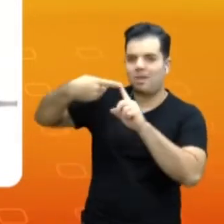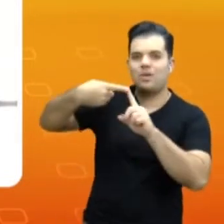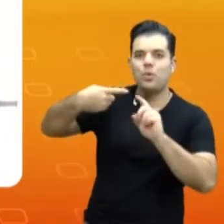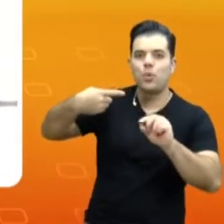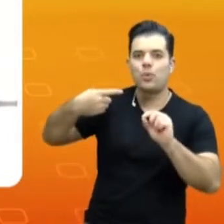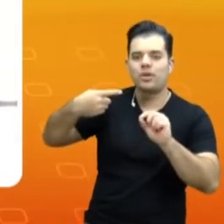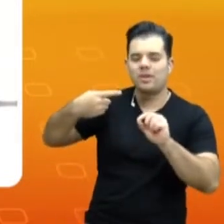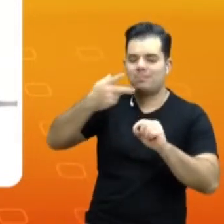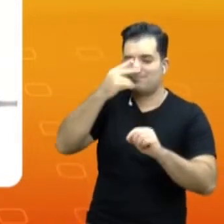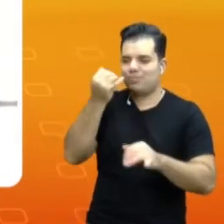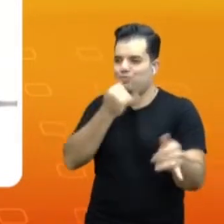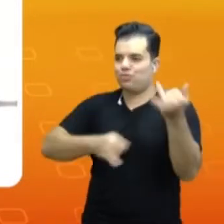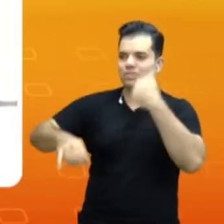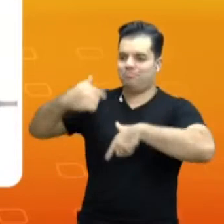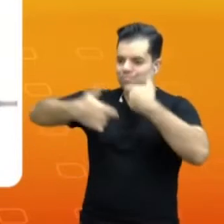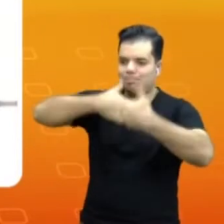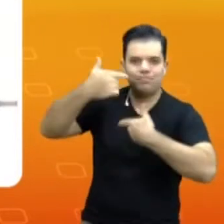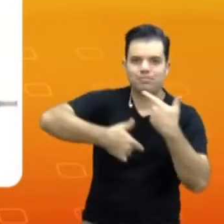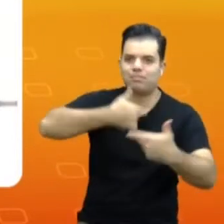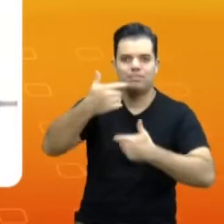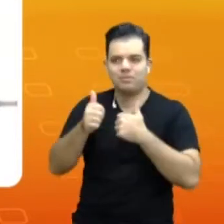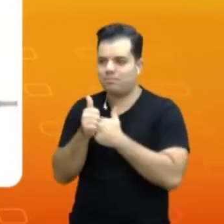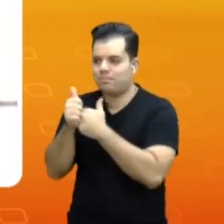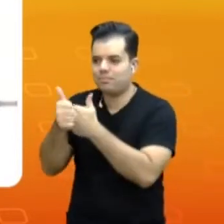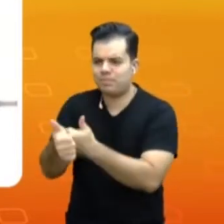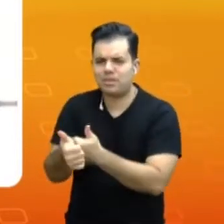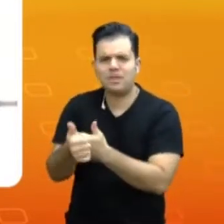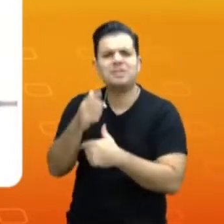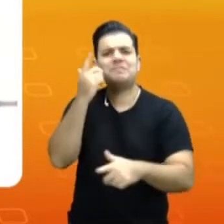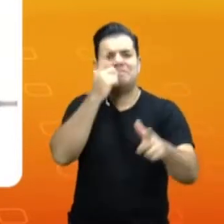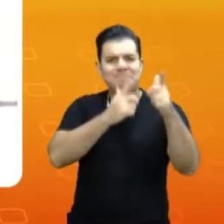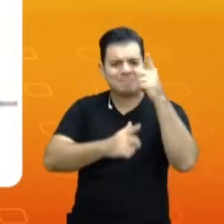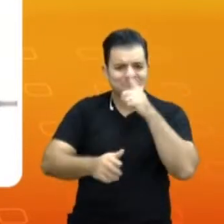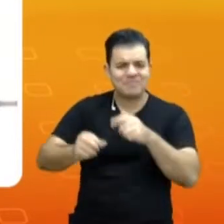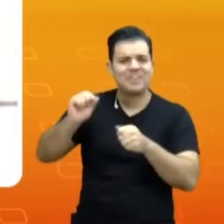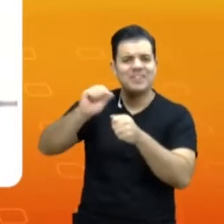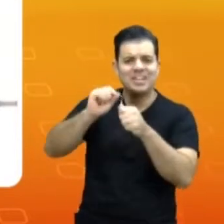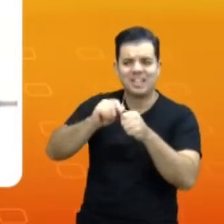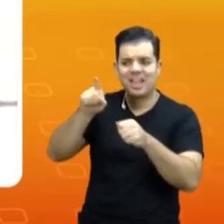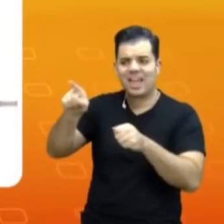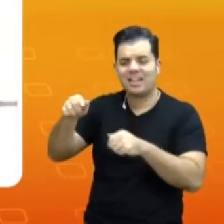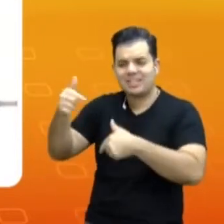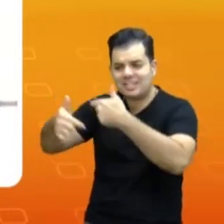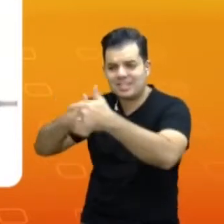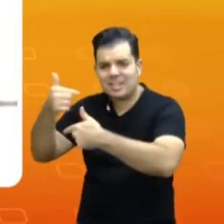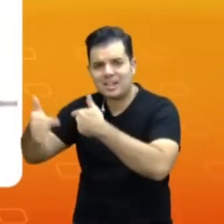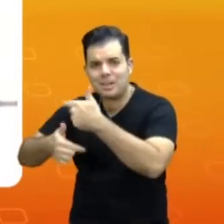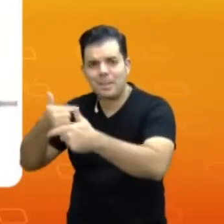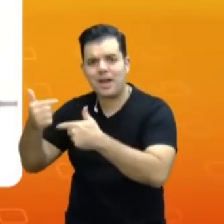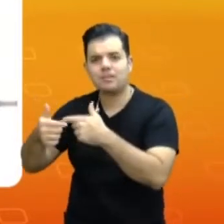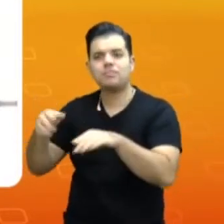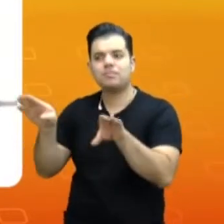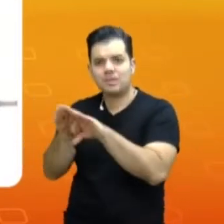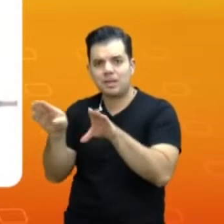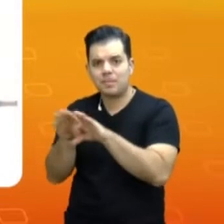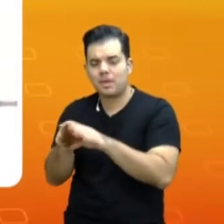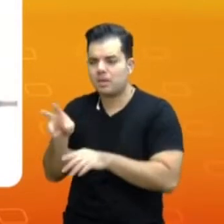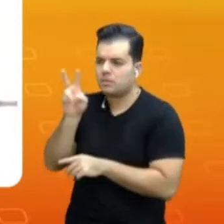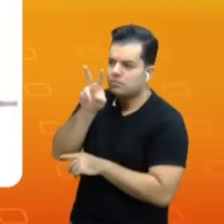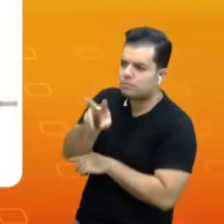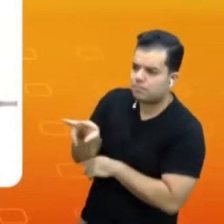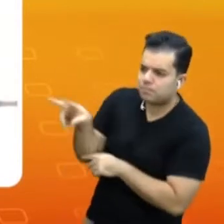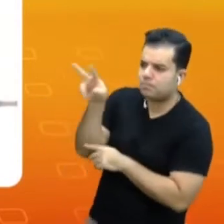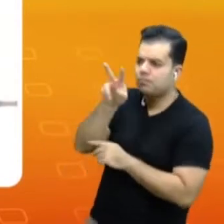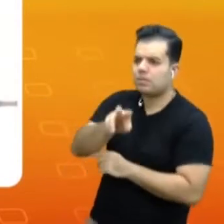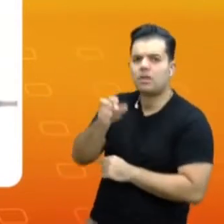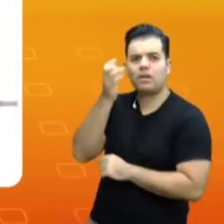muito sinérgica, a gente conseguiu fazer com que quem estava executando o produto estava conseguindo visualizar todo o evento